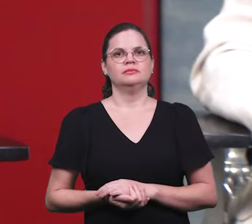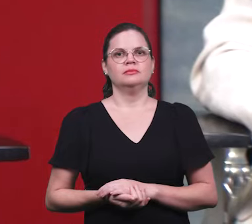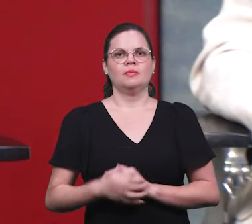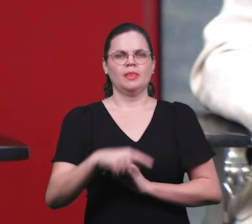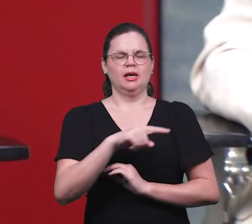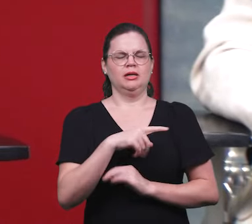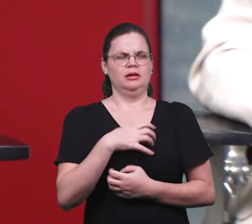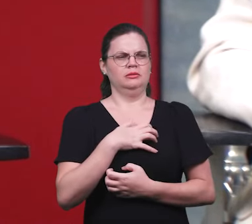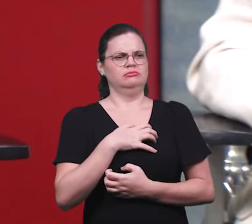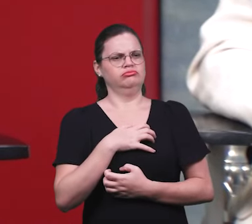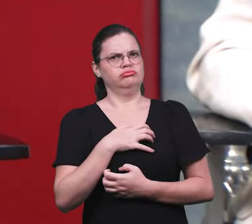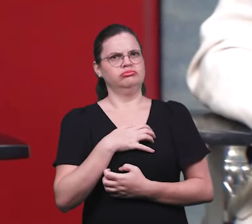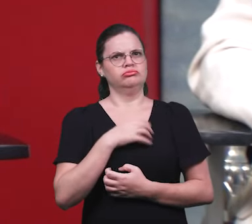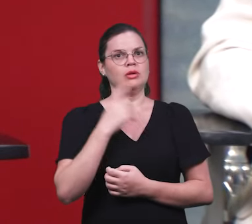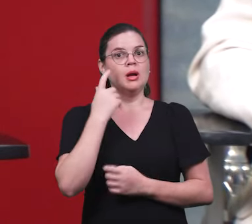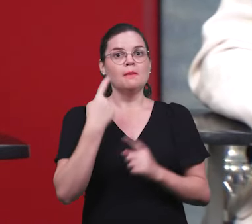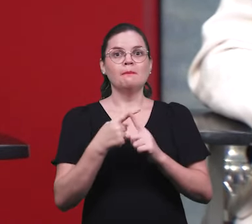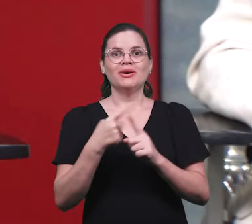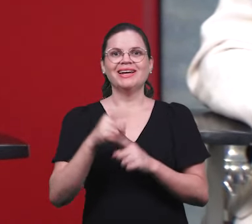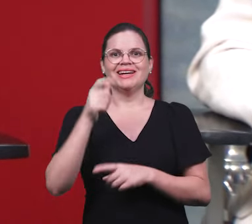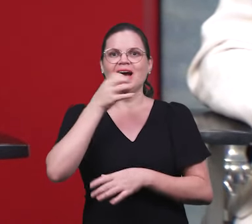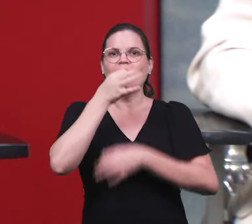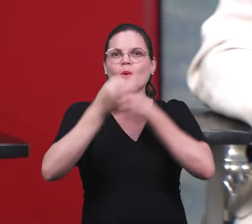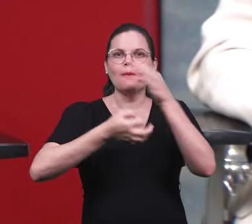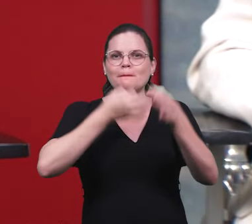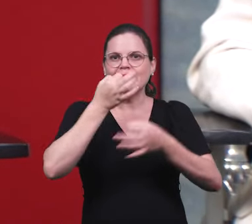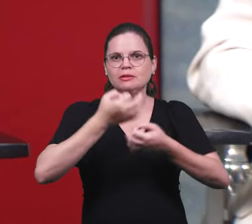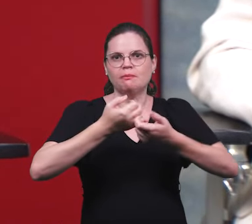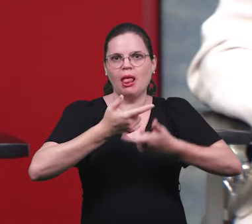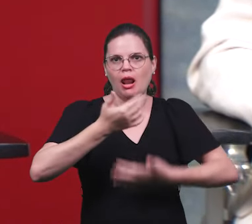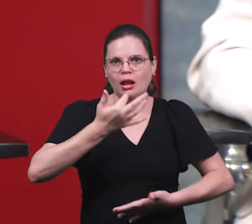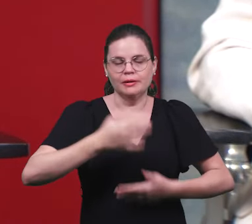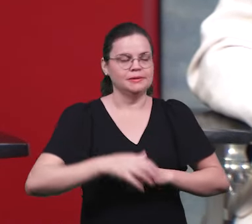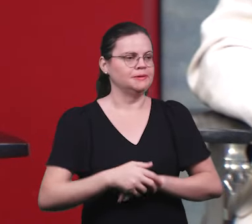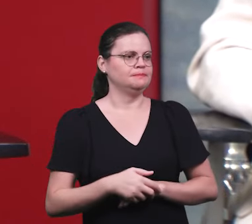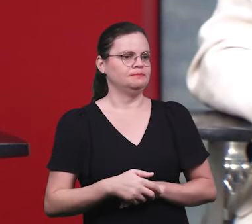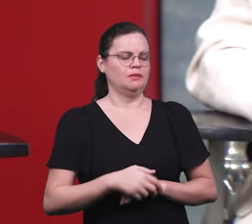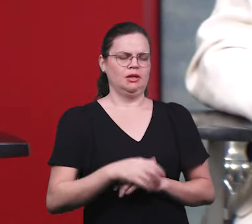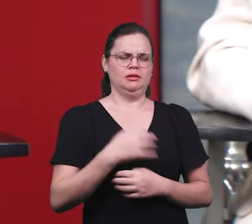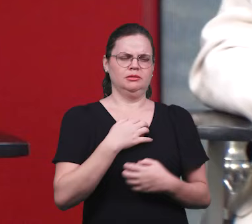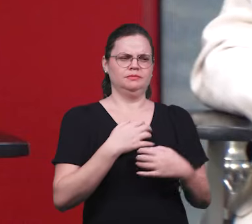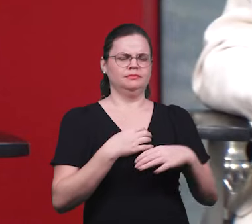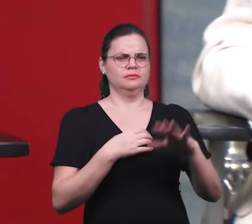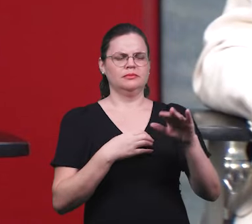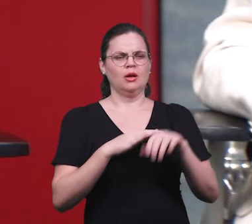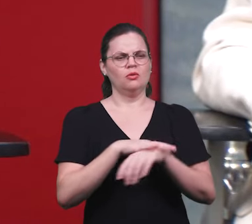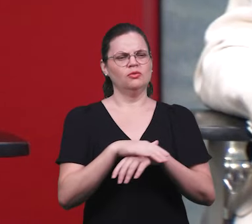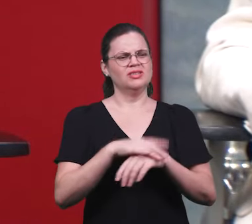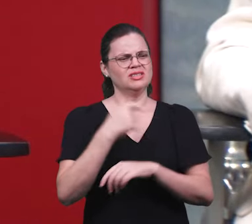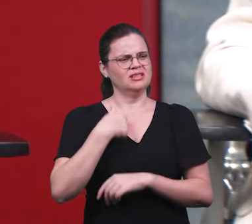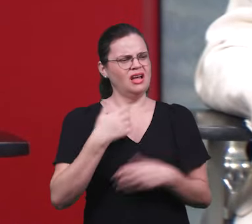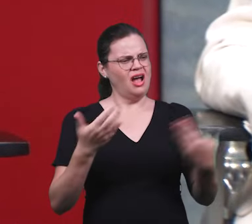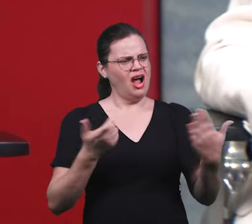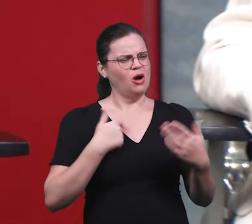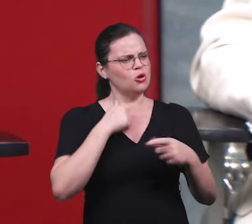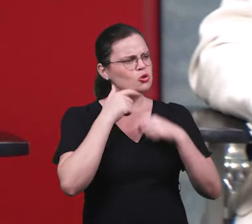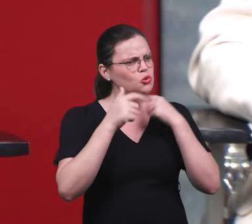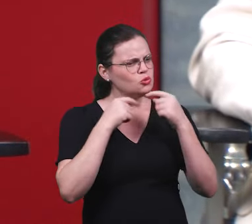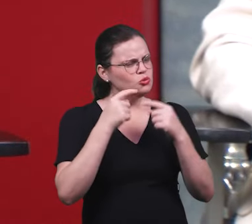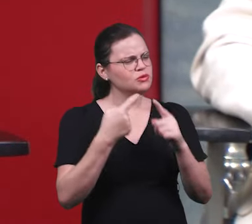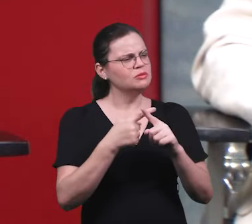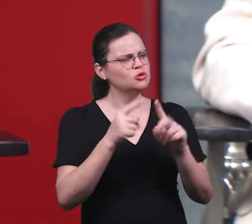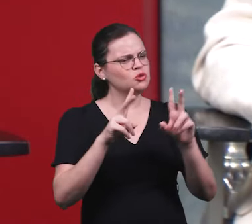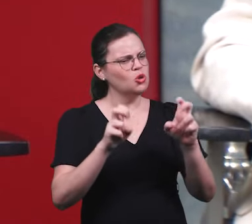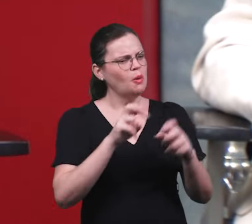ficou abalada com aquilo ali, a pessoa usou de muitos argumentos e ela ficou abalada. E aí ela foi conversar com alguém, dizendo assim, olha, eu estou em dúvida sobre consulta à